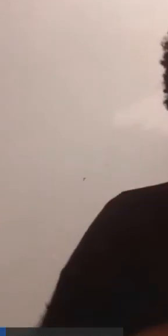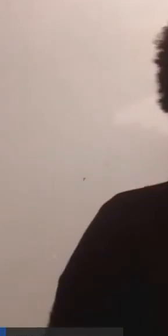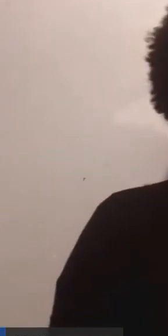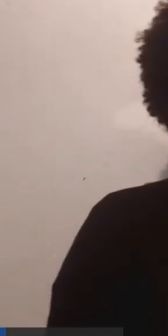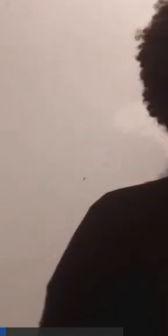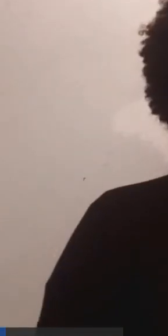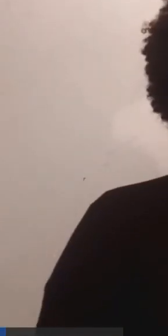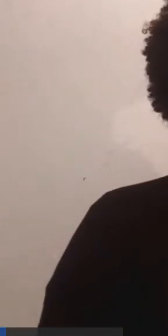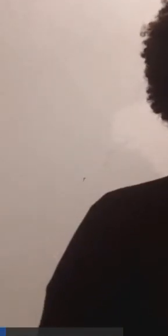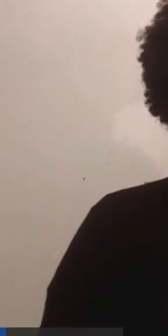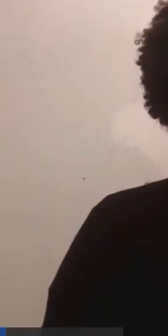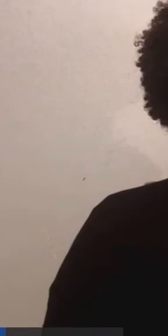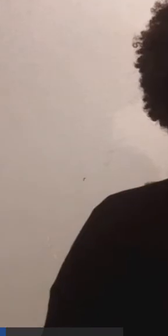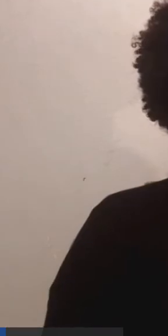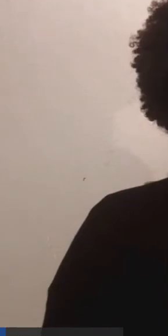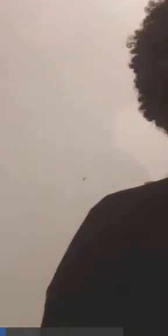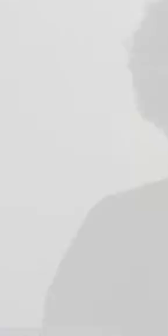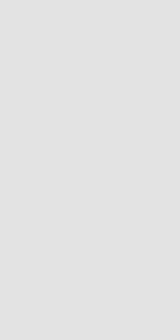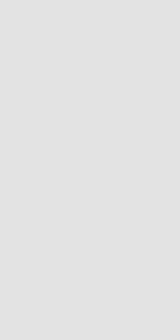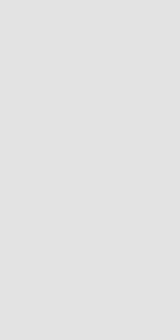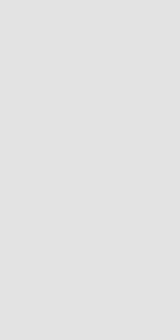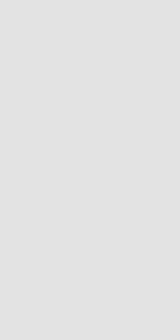calma, vamos para o simulador.